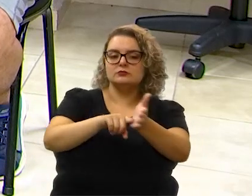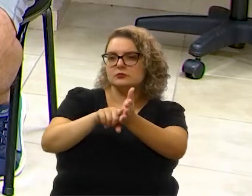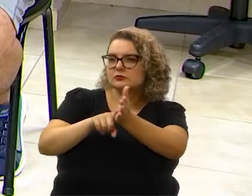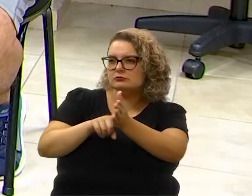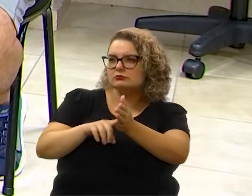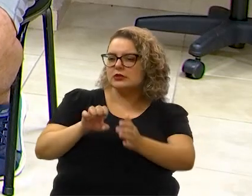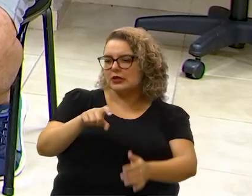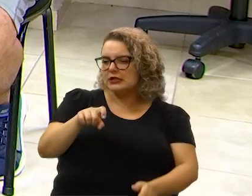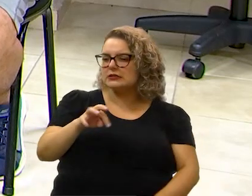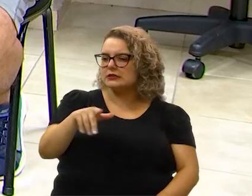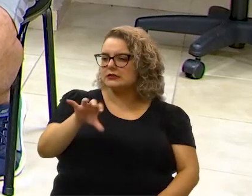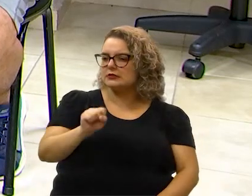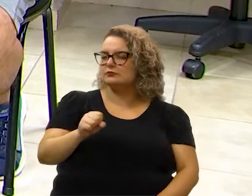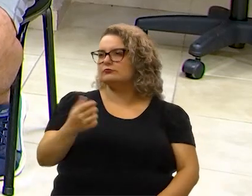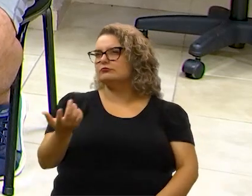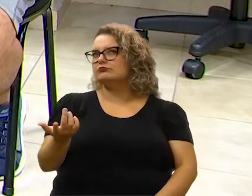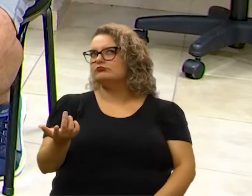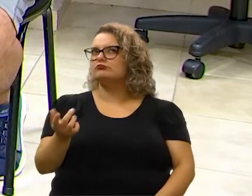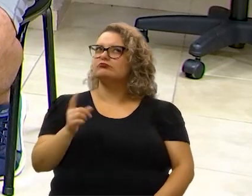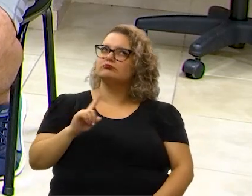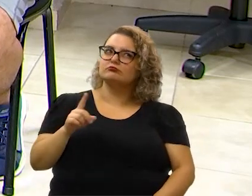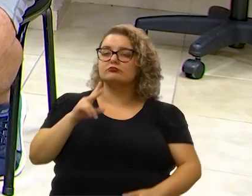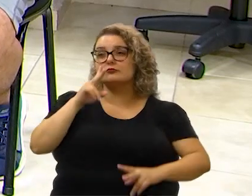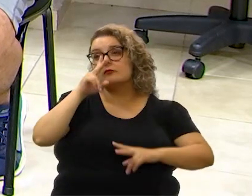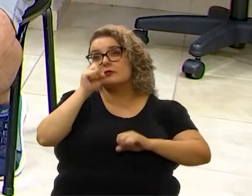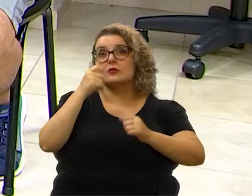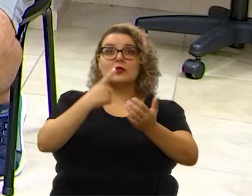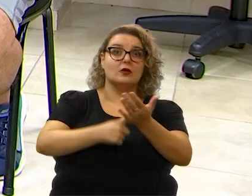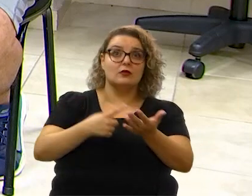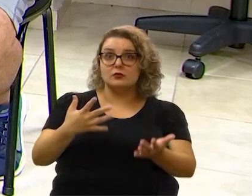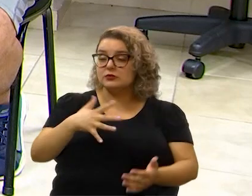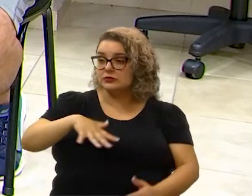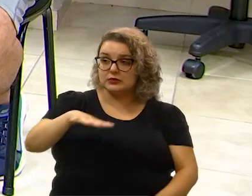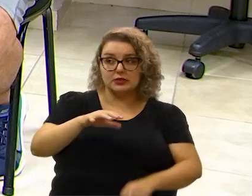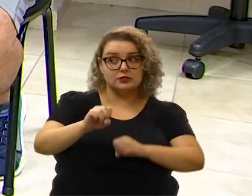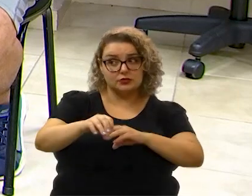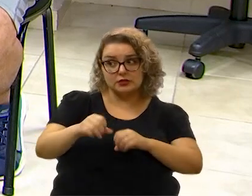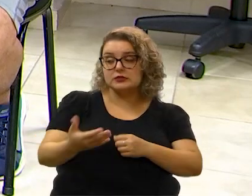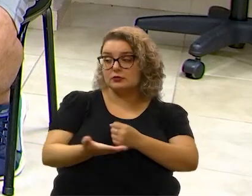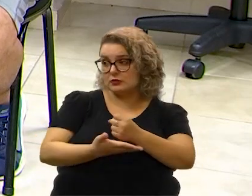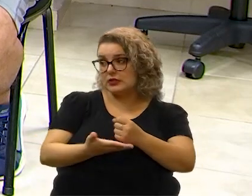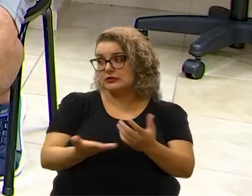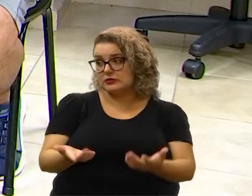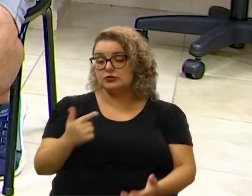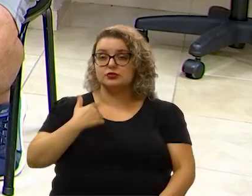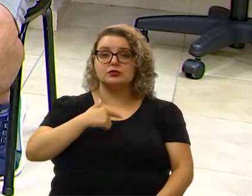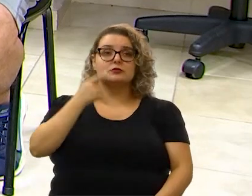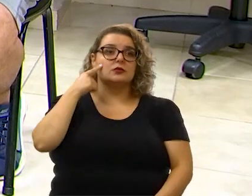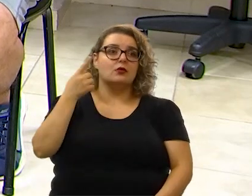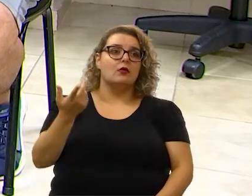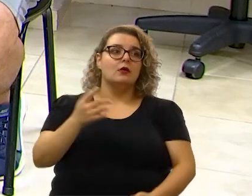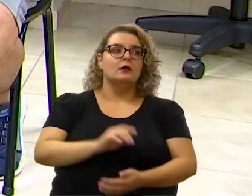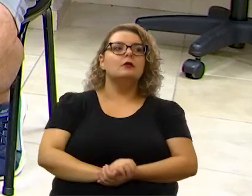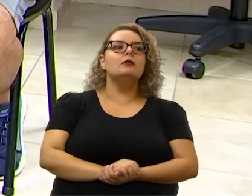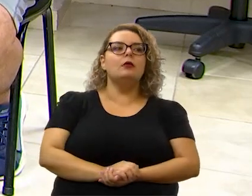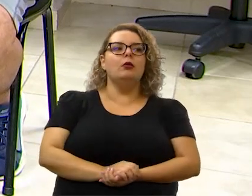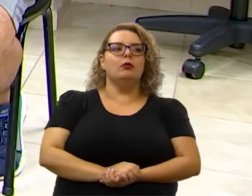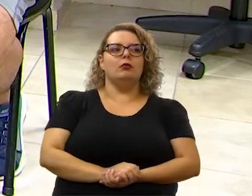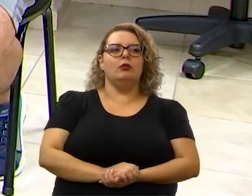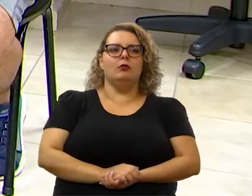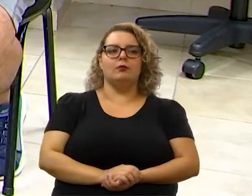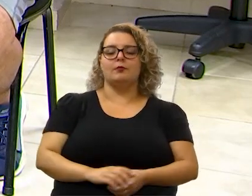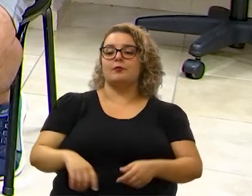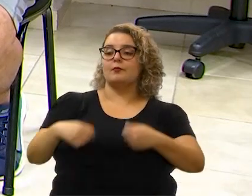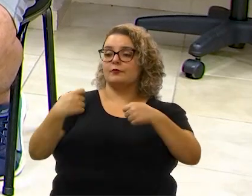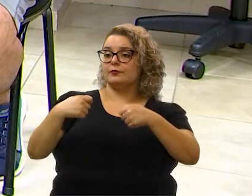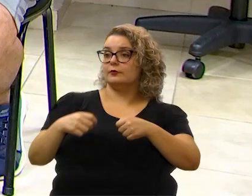extensão não é algo tão forte marcado na educação básica, né? Nós pensávamos assim,